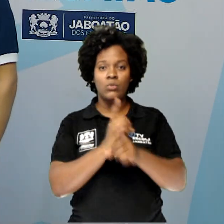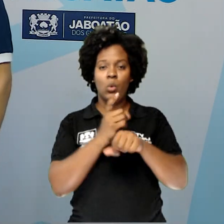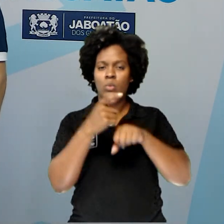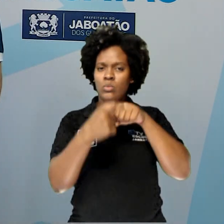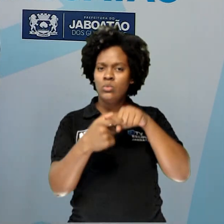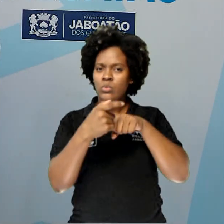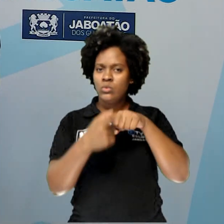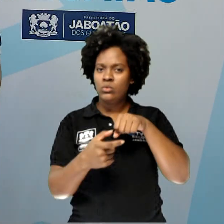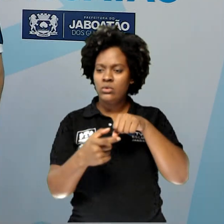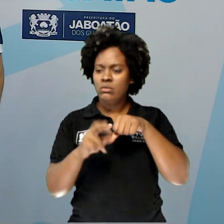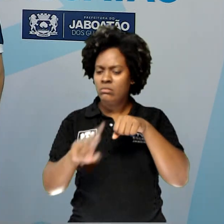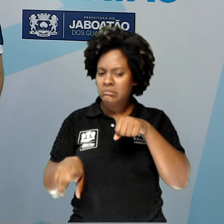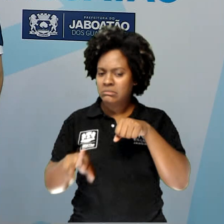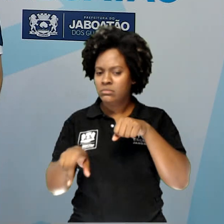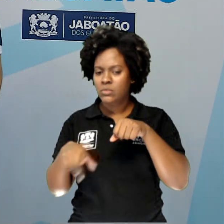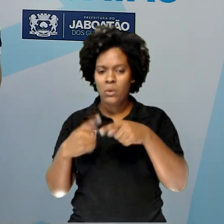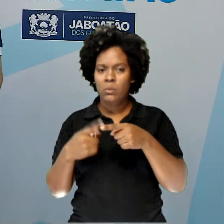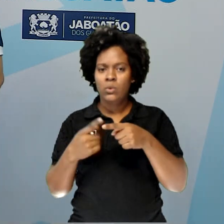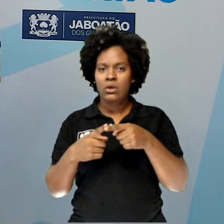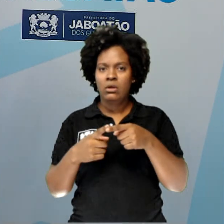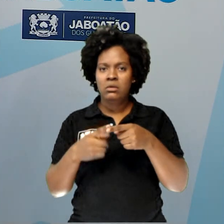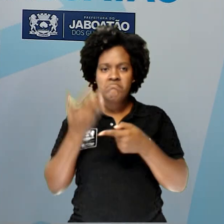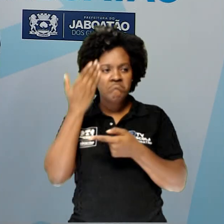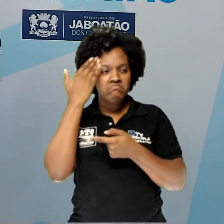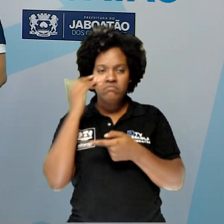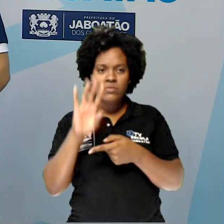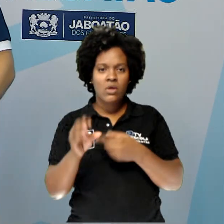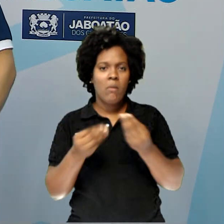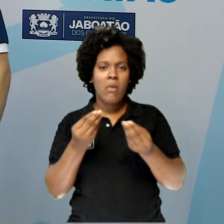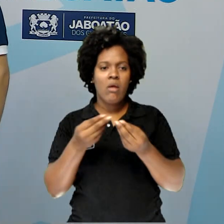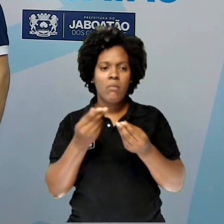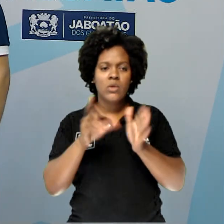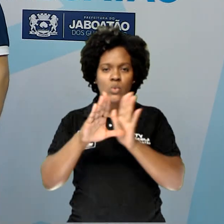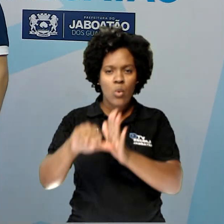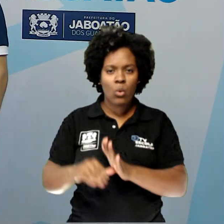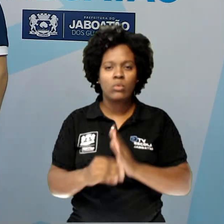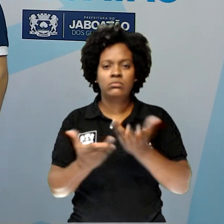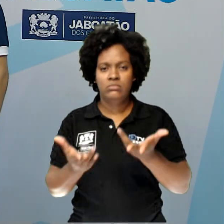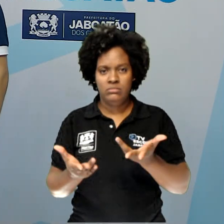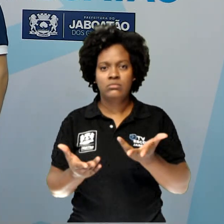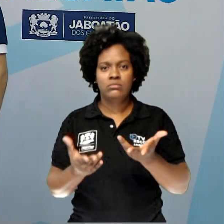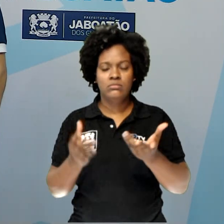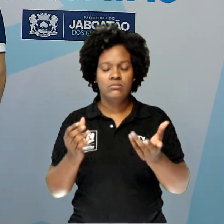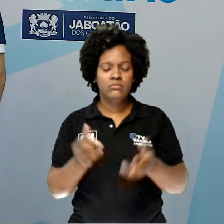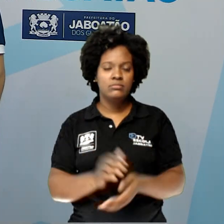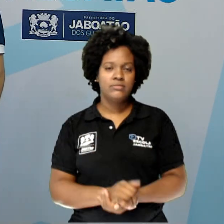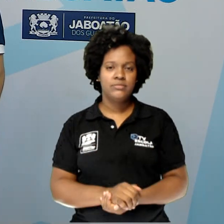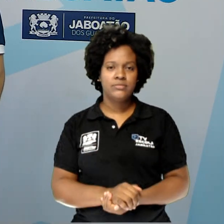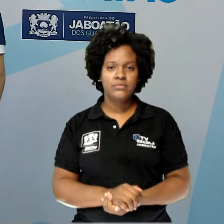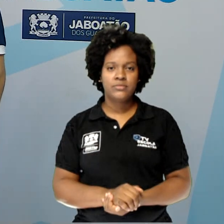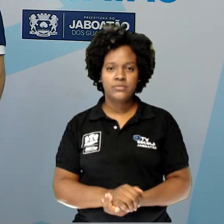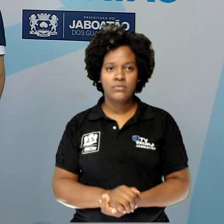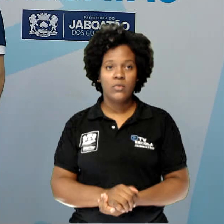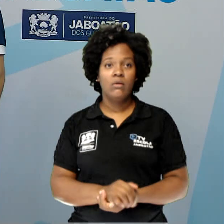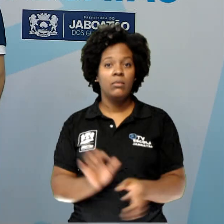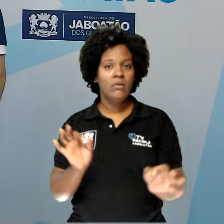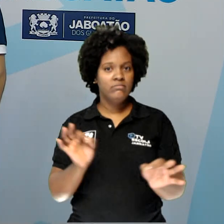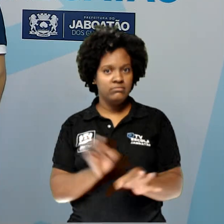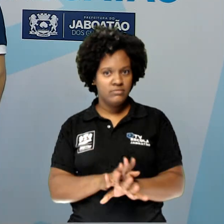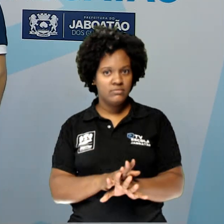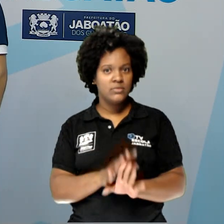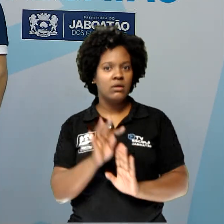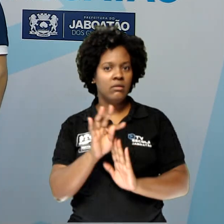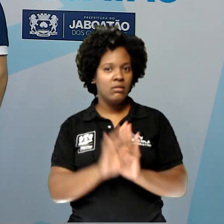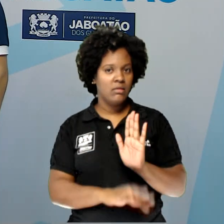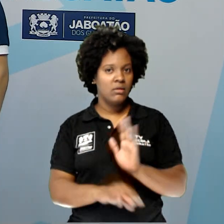se sabe quem vinha roubando. Portanto, o item A, a nossa resposta, concluindo essa questão. E para a gente finalizar, vamos aqui